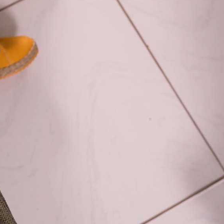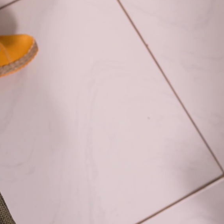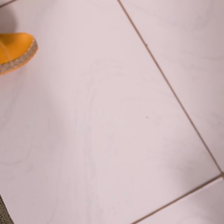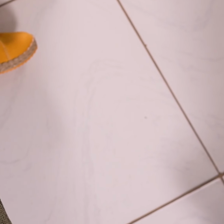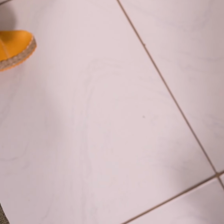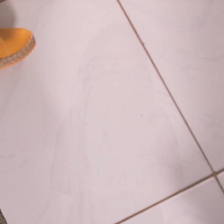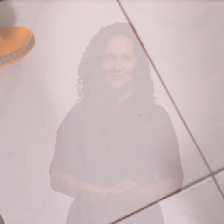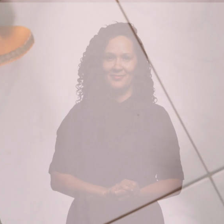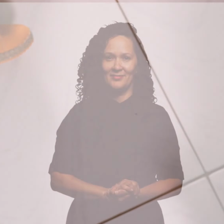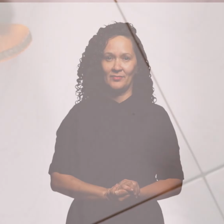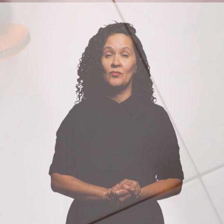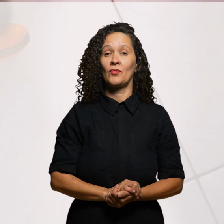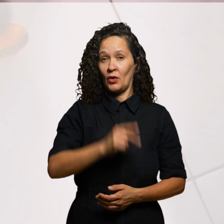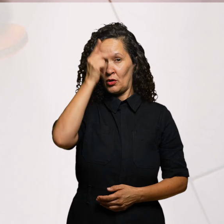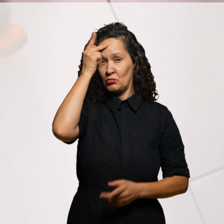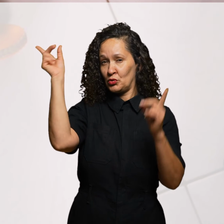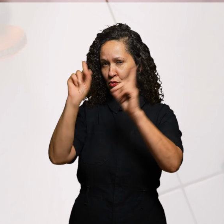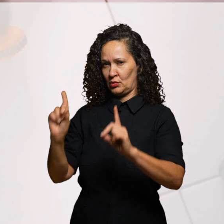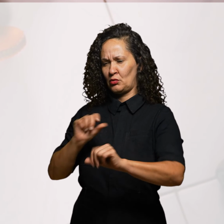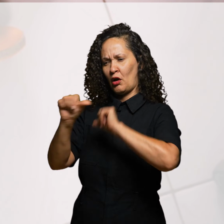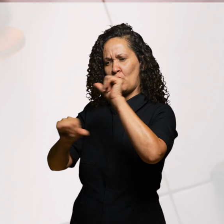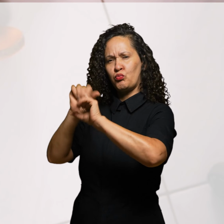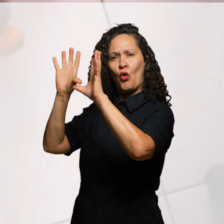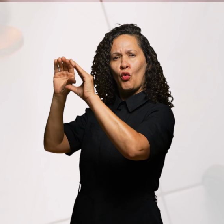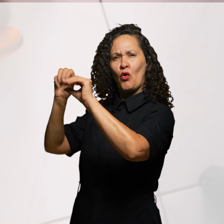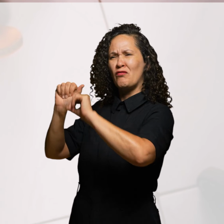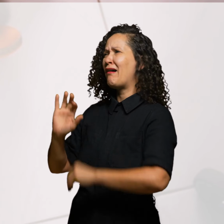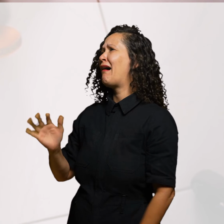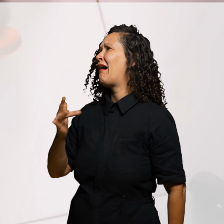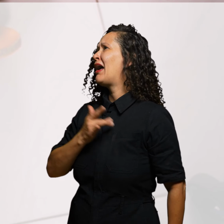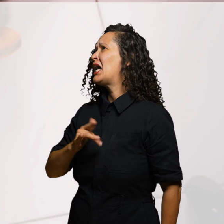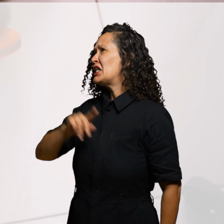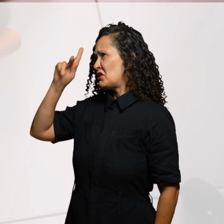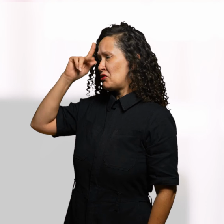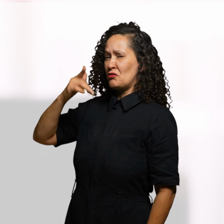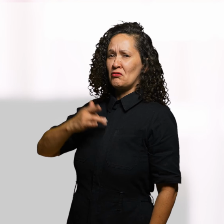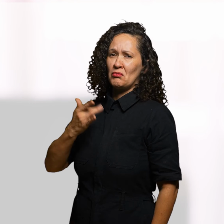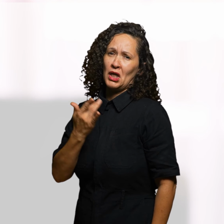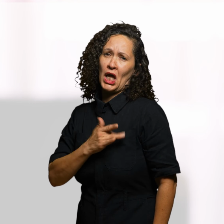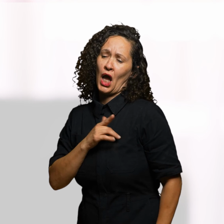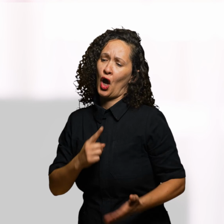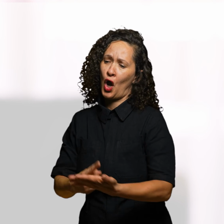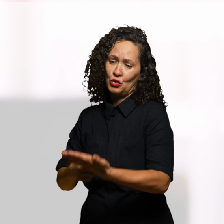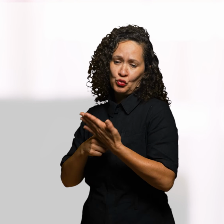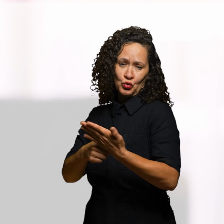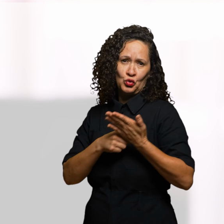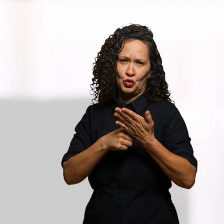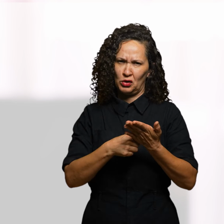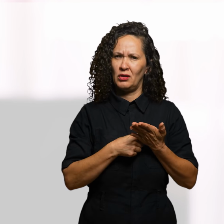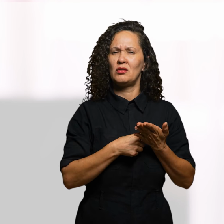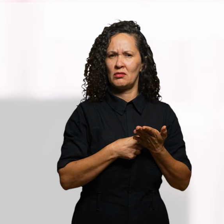outras ações com a BDV. Quando a pessoa com deficiência sai daquela zona de conforto de, ah, coitada de mim, alguém me ajuda, alguém,